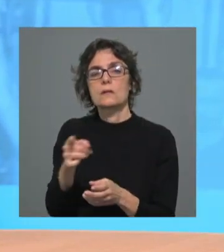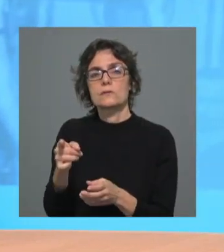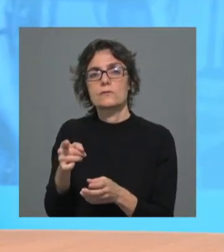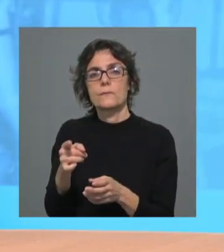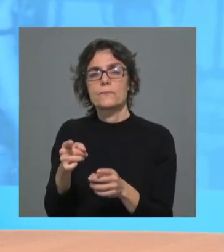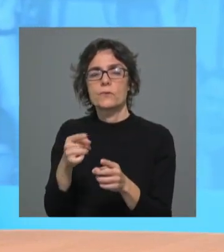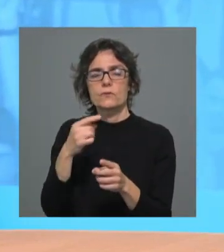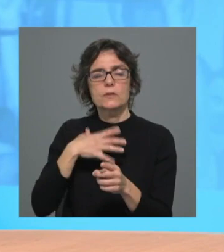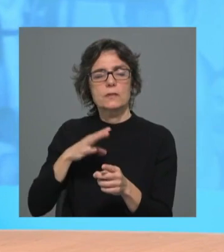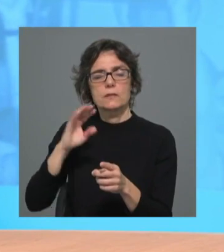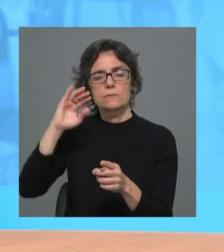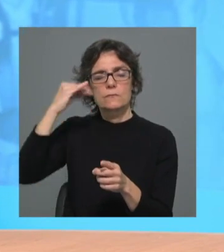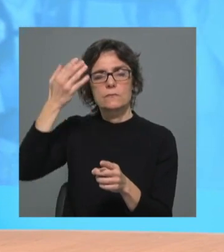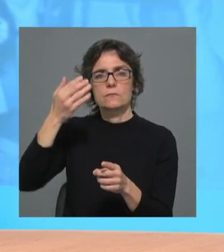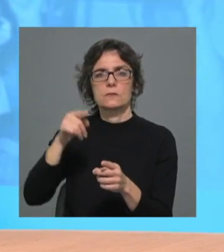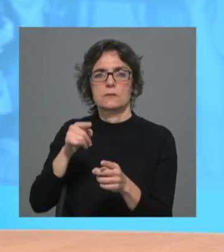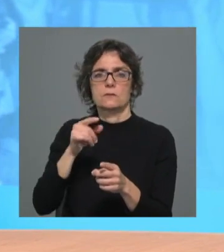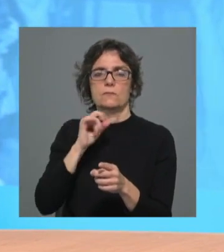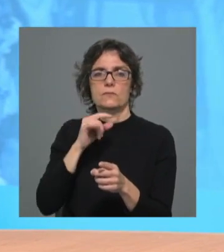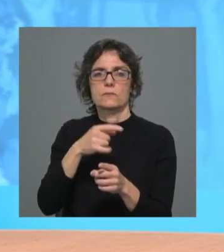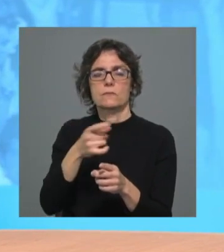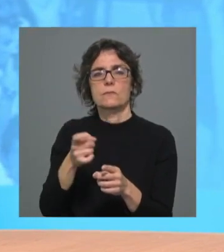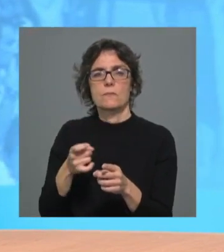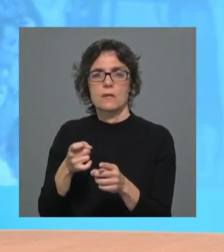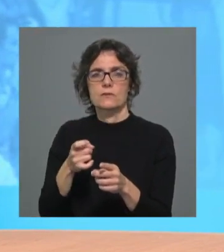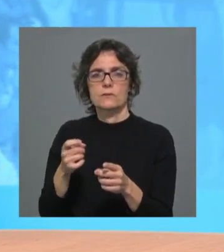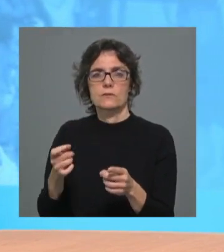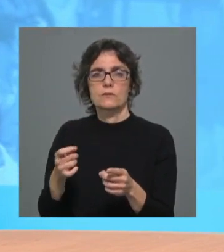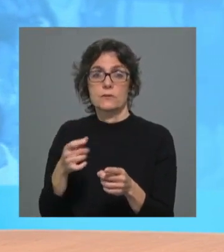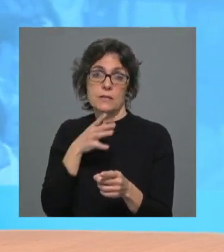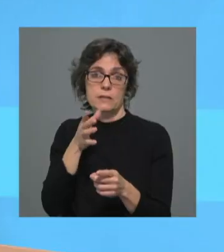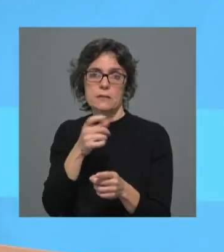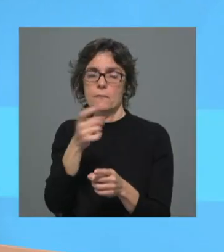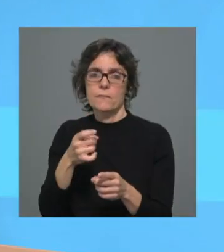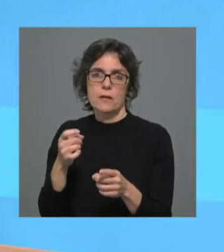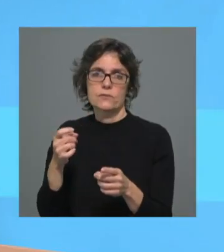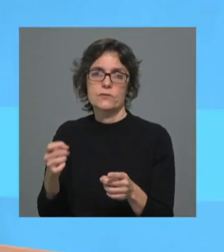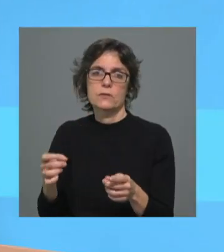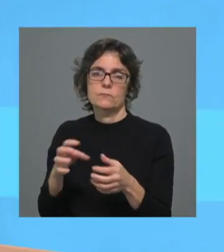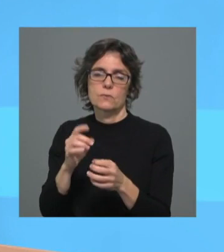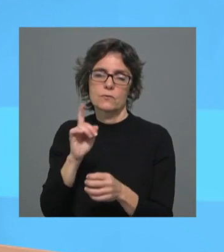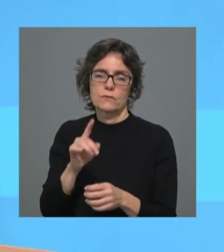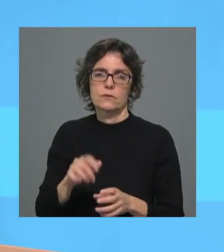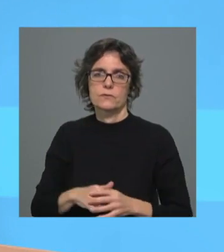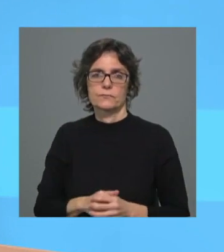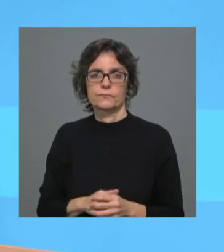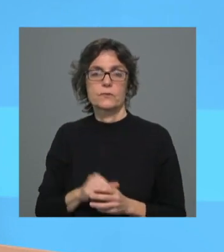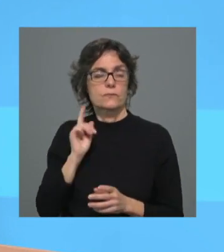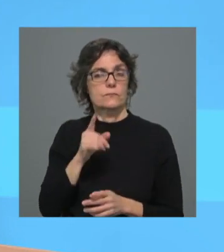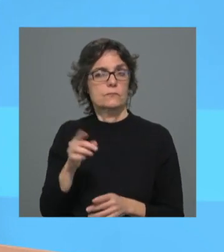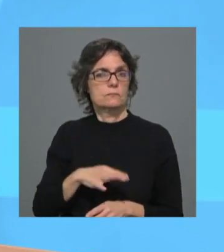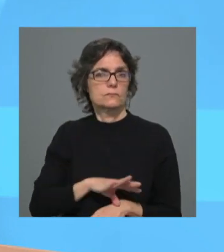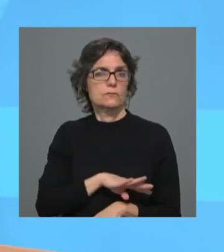seja um capítulo de paz e de reconciliação. Isso foi muito impressionante. É o facto de também esta visita, e particularmente no Sudão